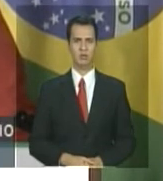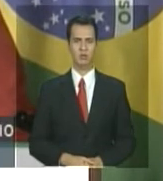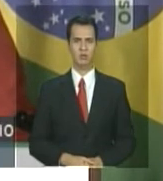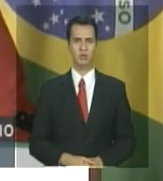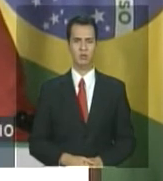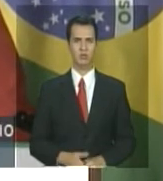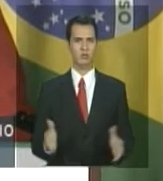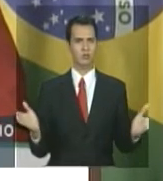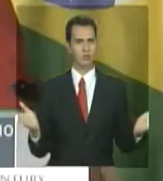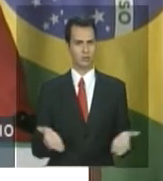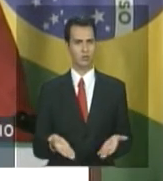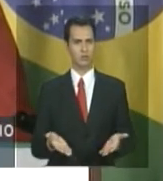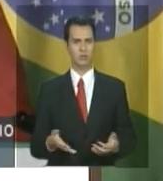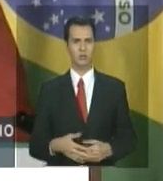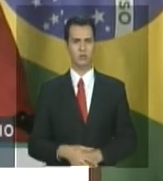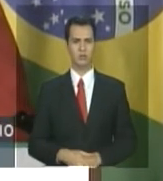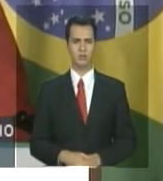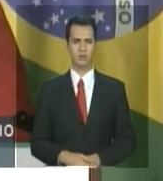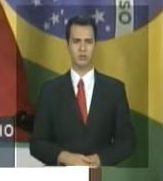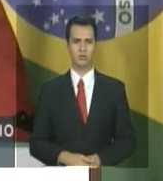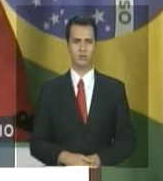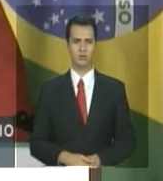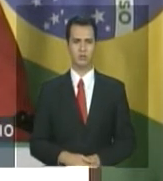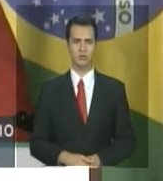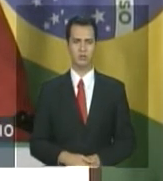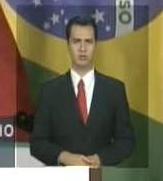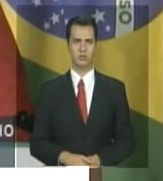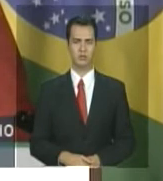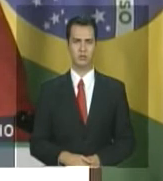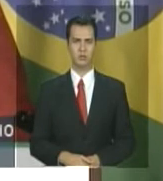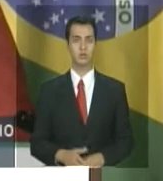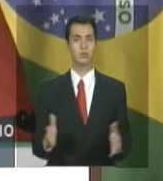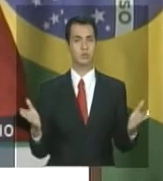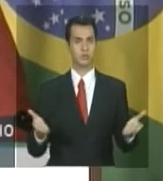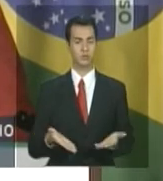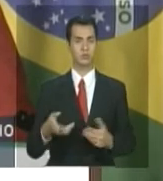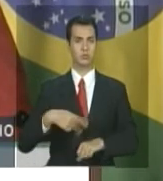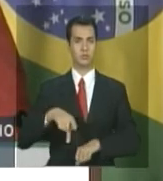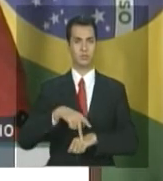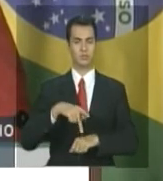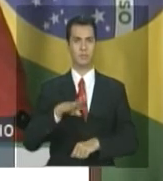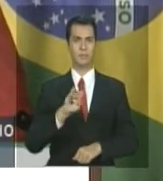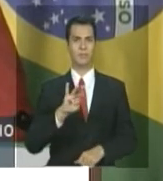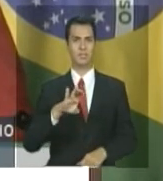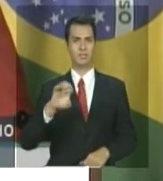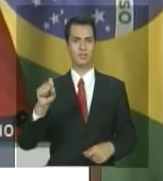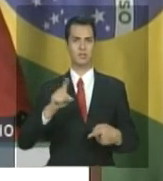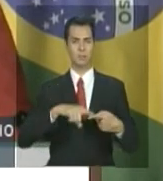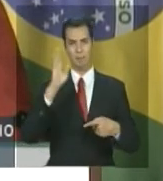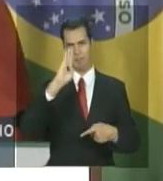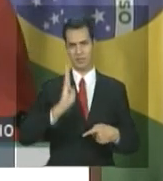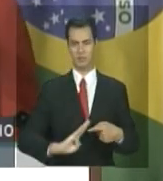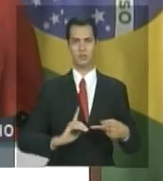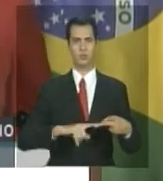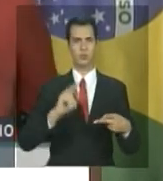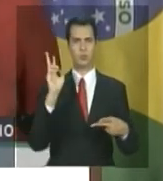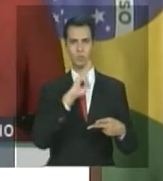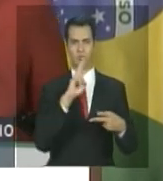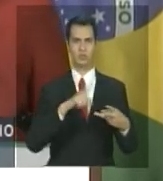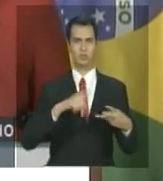na atualidade, que são as dos BRICS, Brasil, Rússia, Índia, China e África do